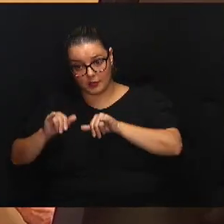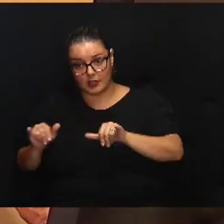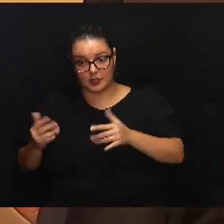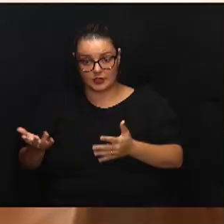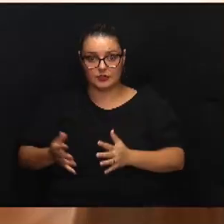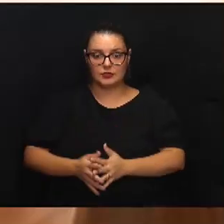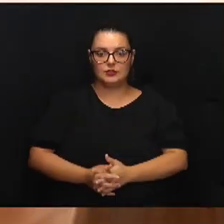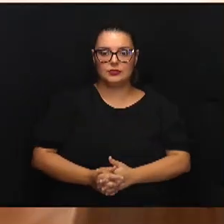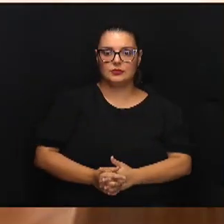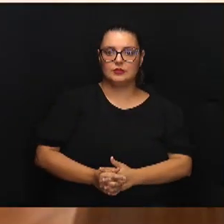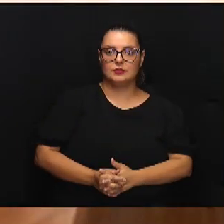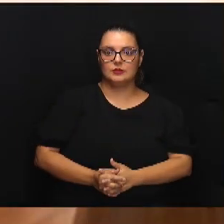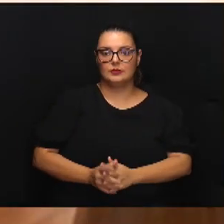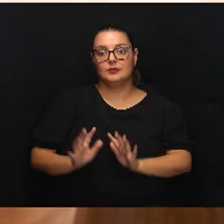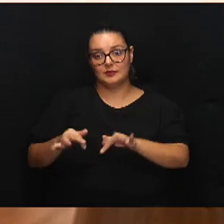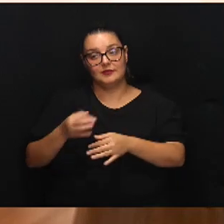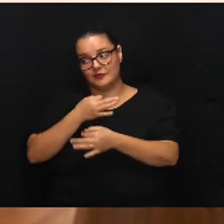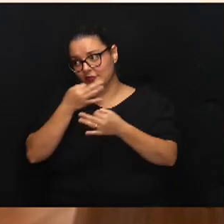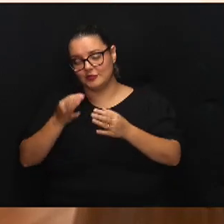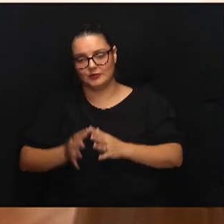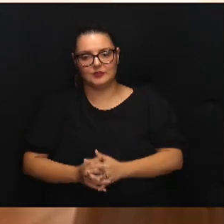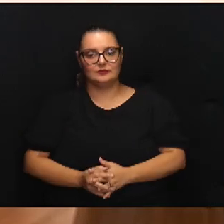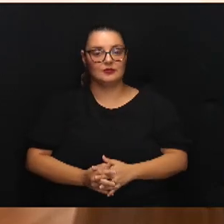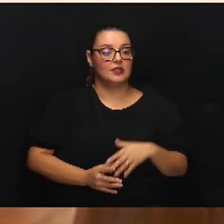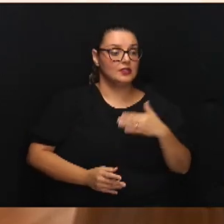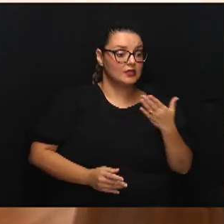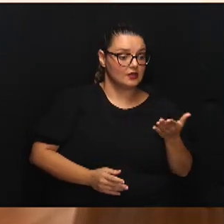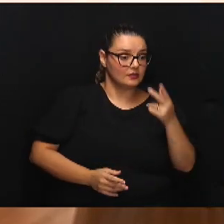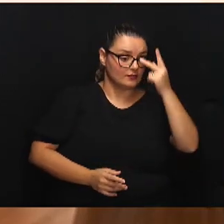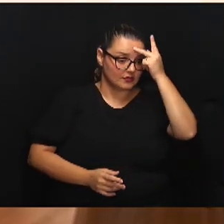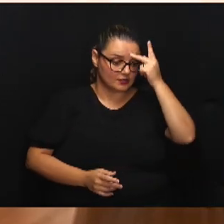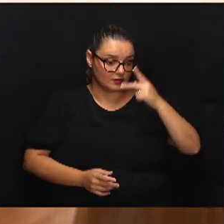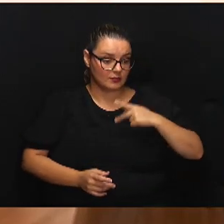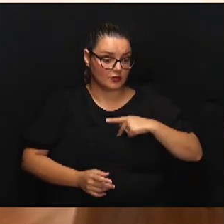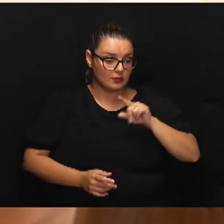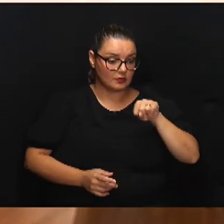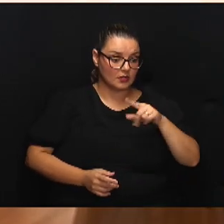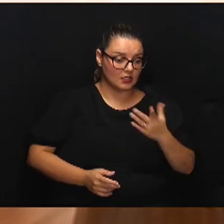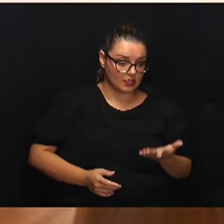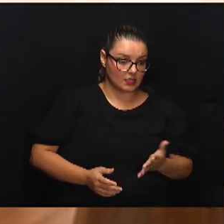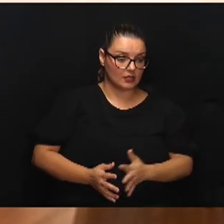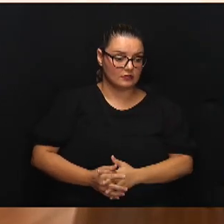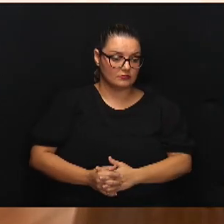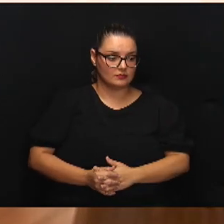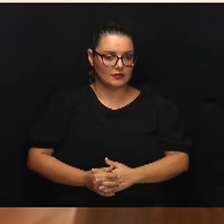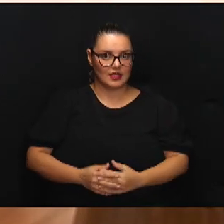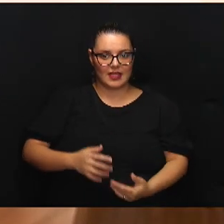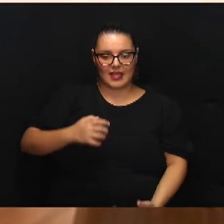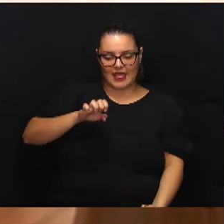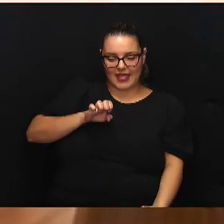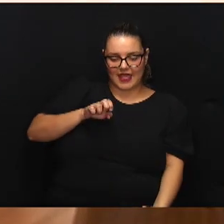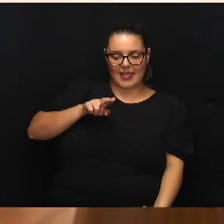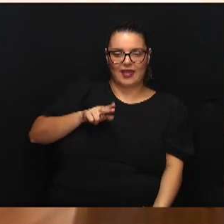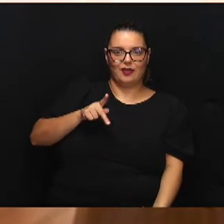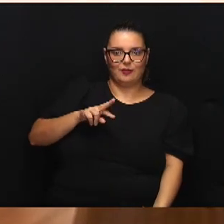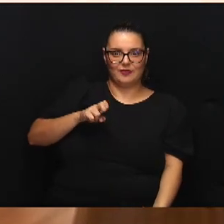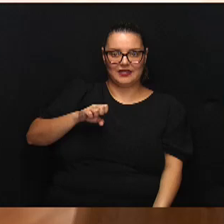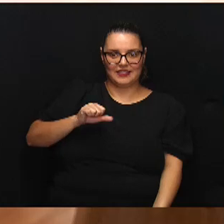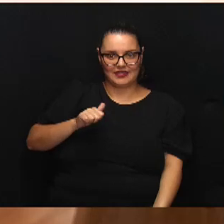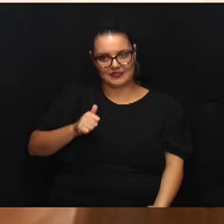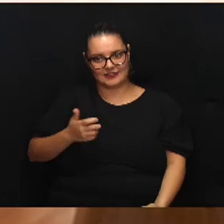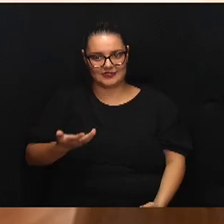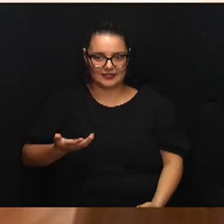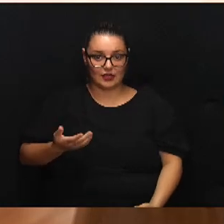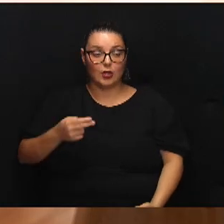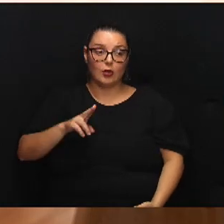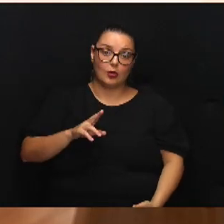Então, no fim, foi ótimo. E aí você mesma que é a eu-presa, não a empresa? É isso, mais ou menos?